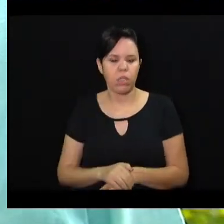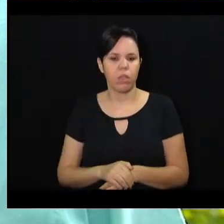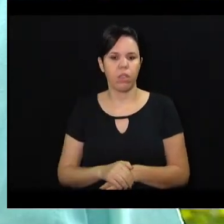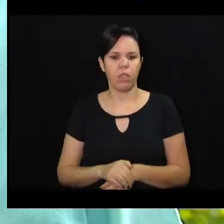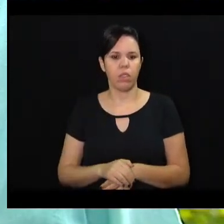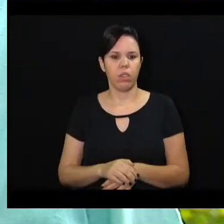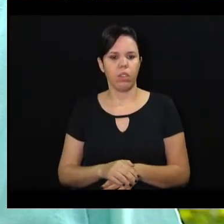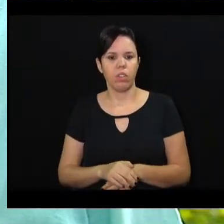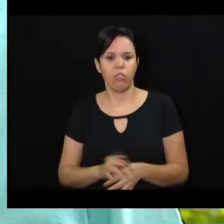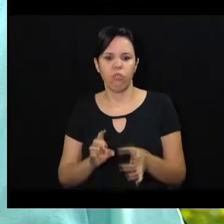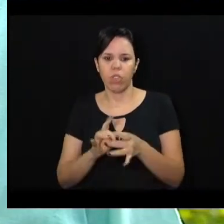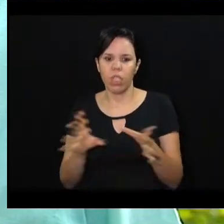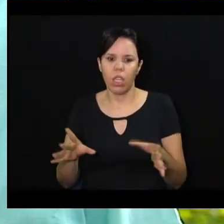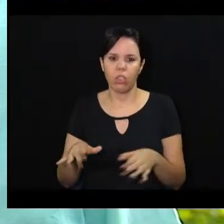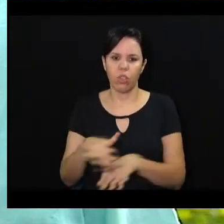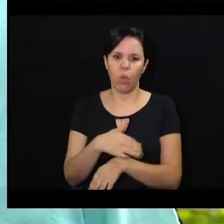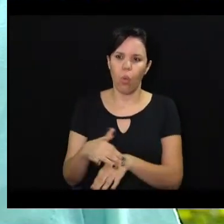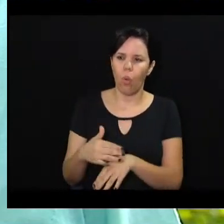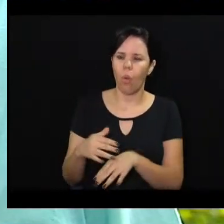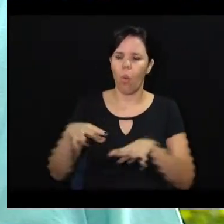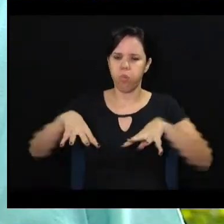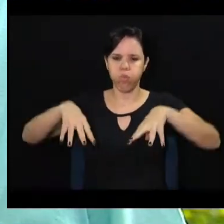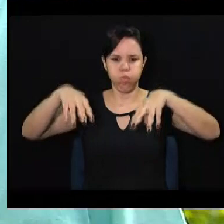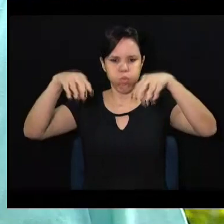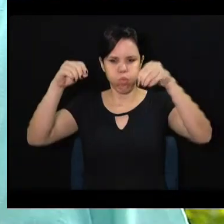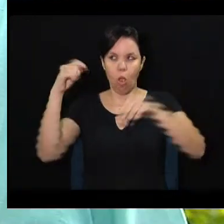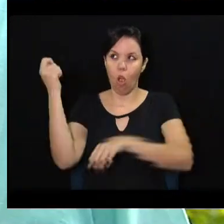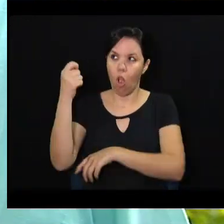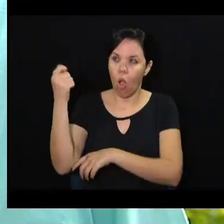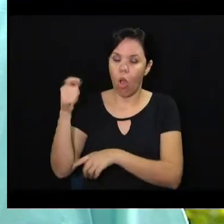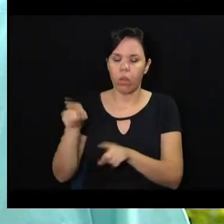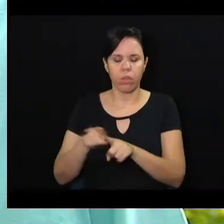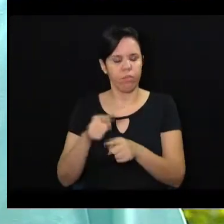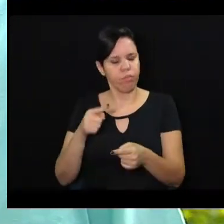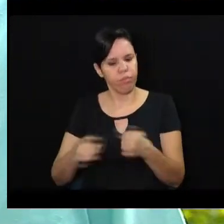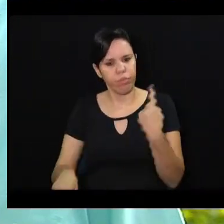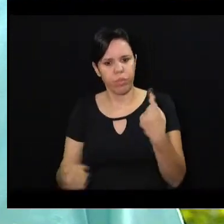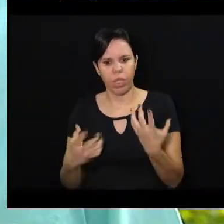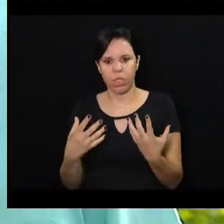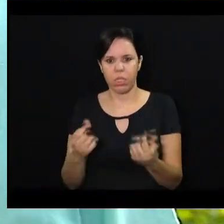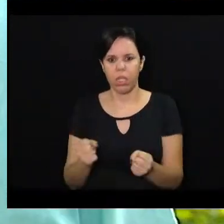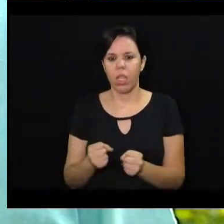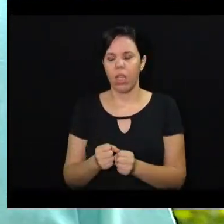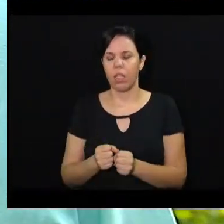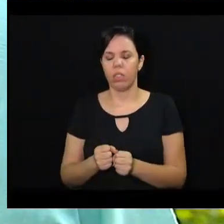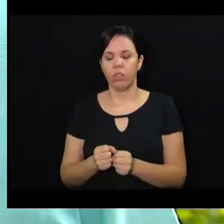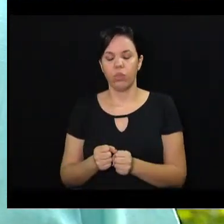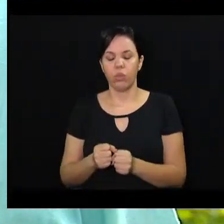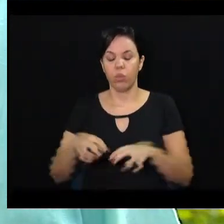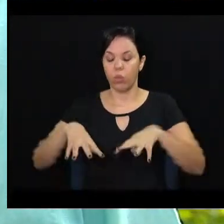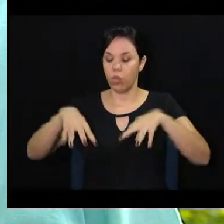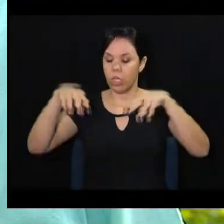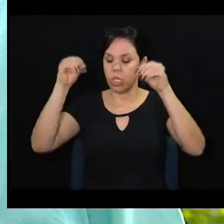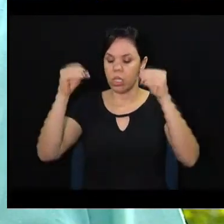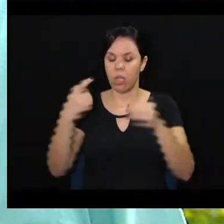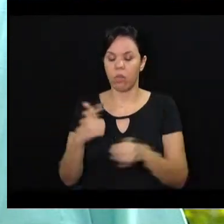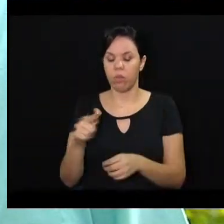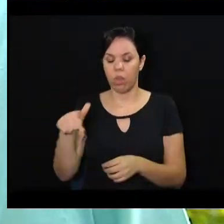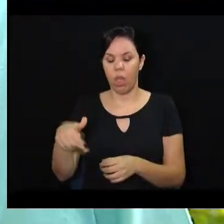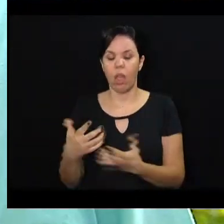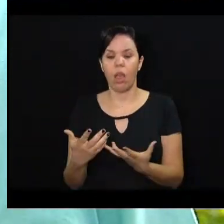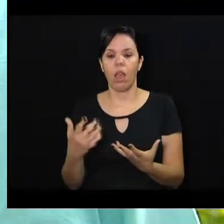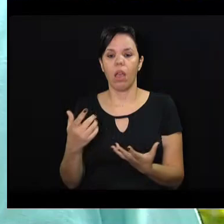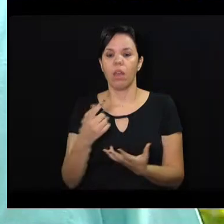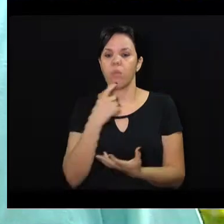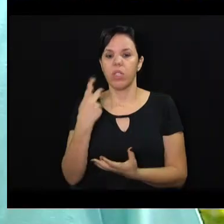não permite animal em circo. Hoje é uma tendência mundial as cidades não aceitarem mais animais em circo. Mas a Campinas foi uma primeira cidade do